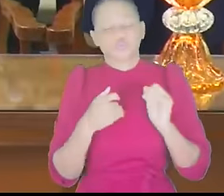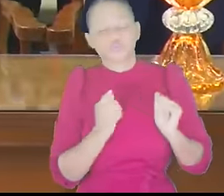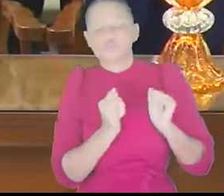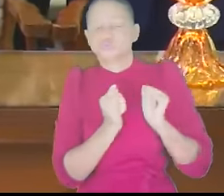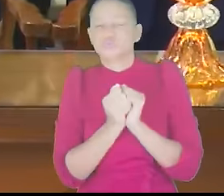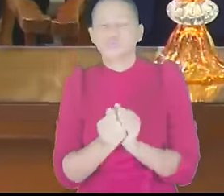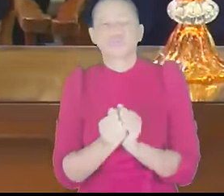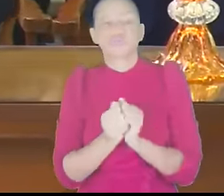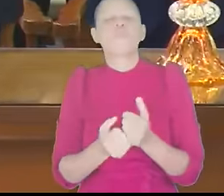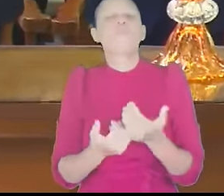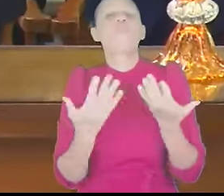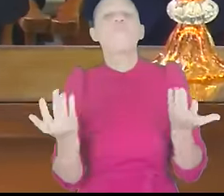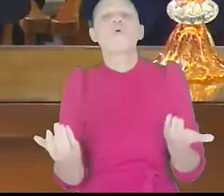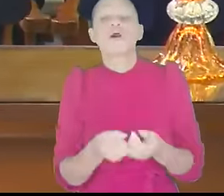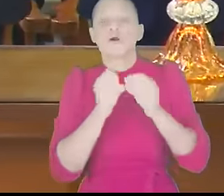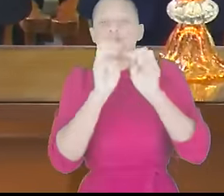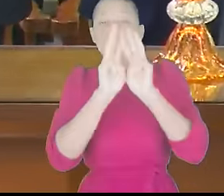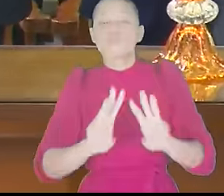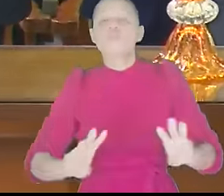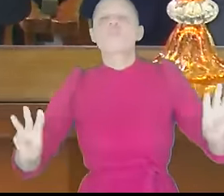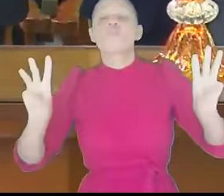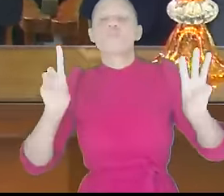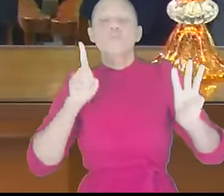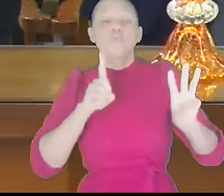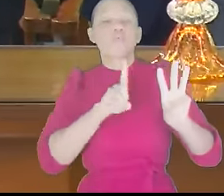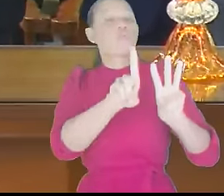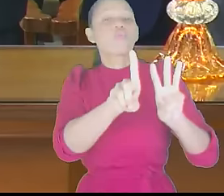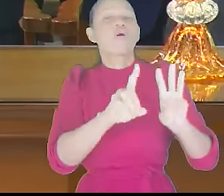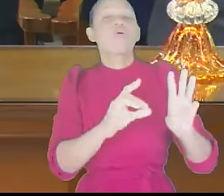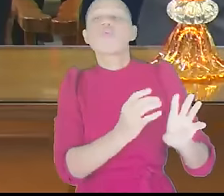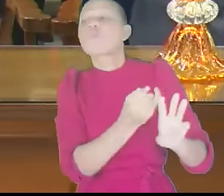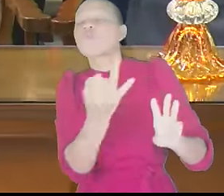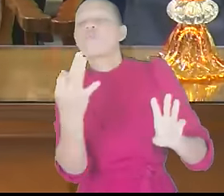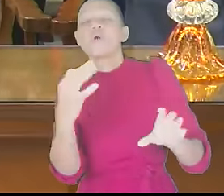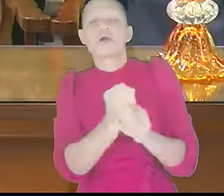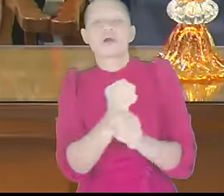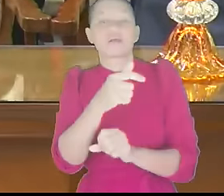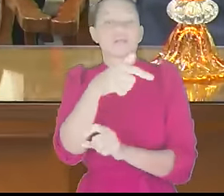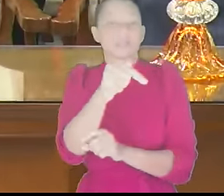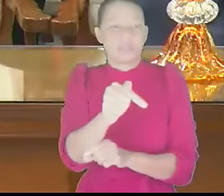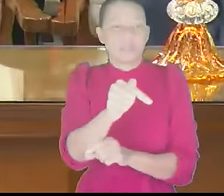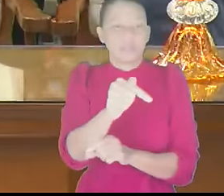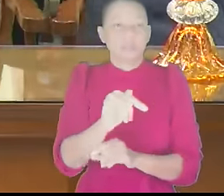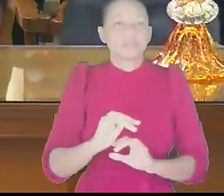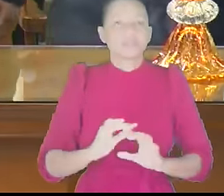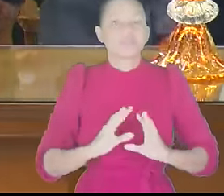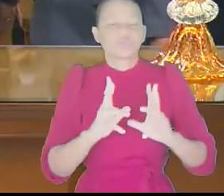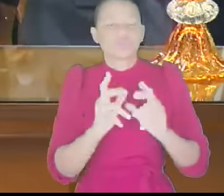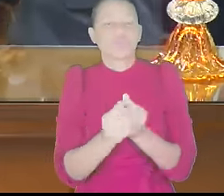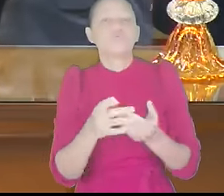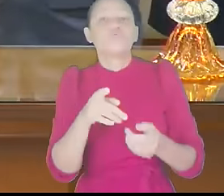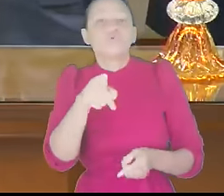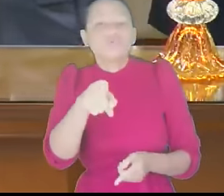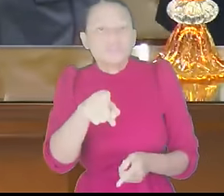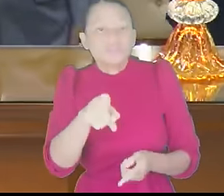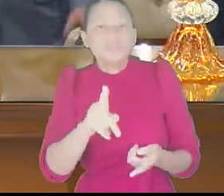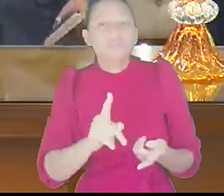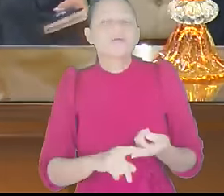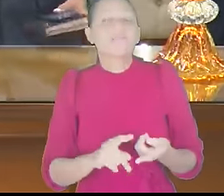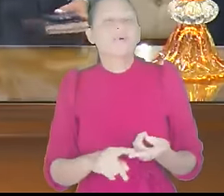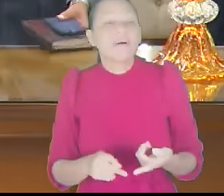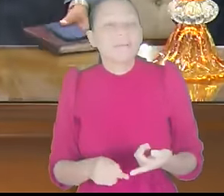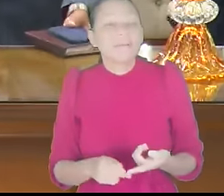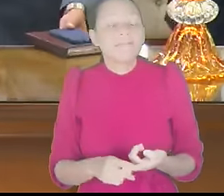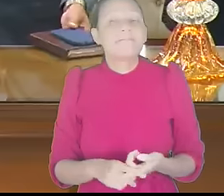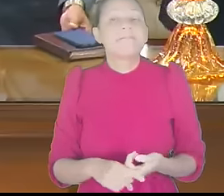quais castiçais? De quantos? Todos os castiçais? E você? Vai